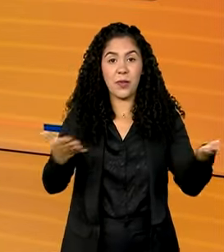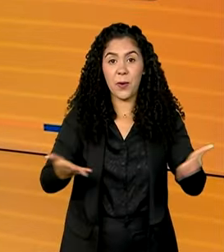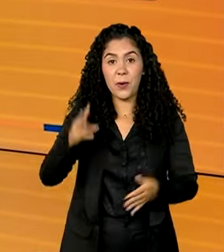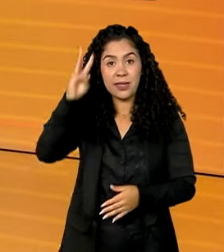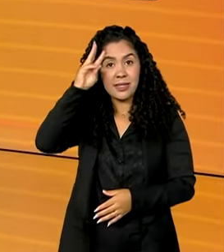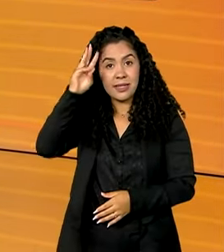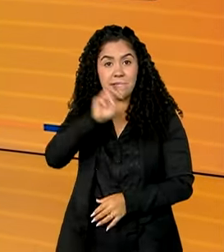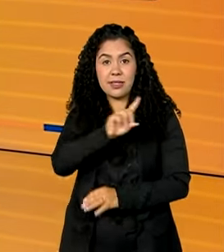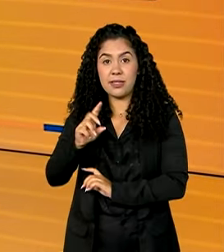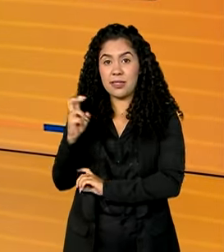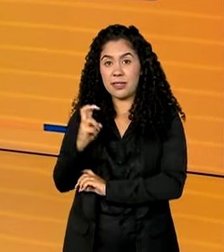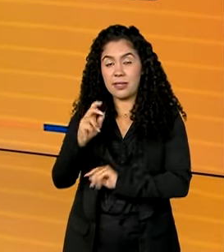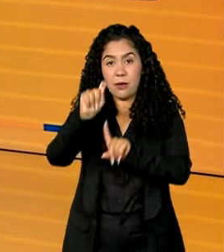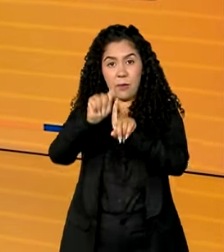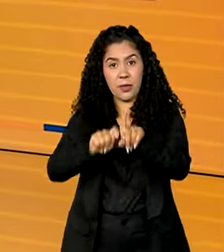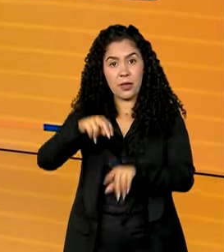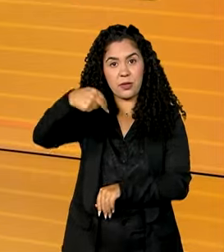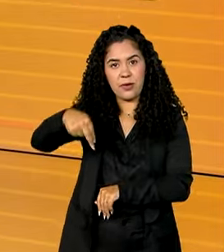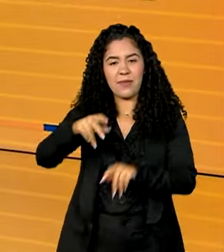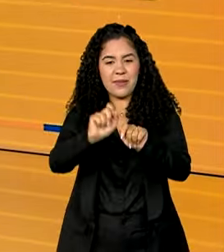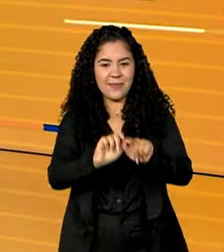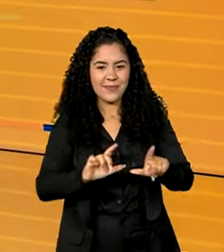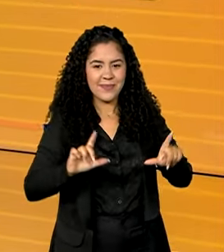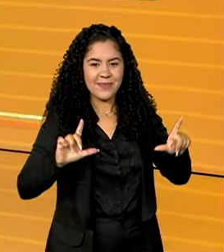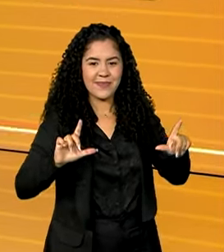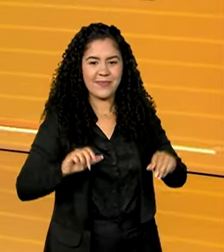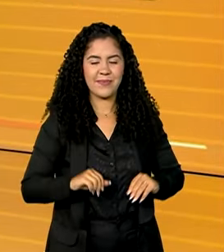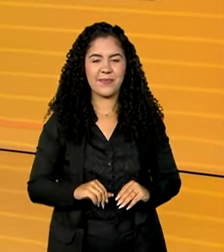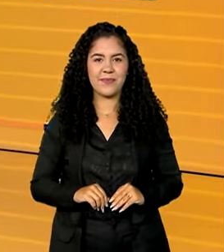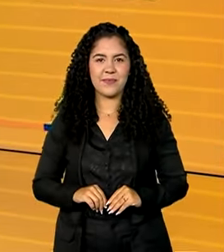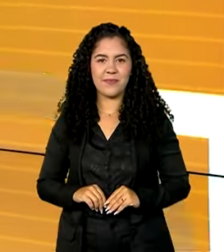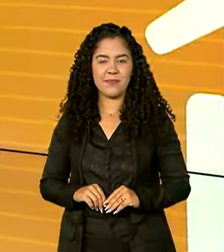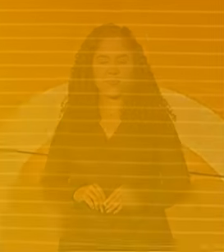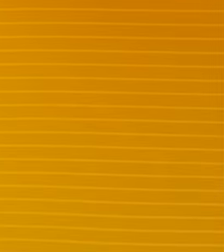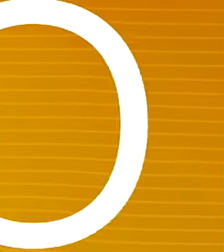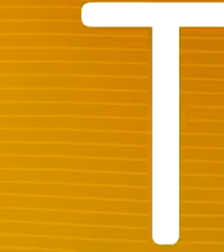terça-feira, 5 de novembro. O Brasil em Dia começa agora.